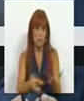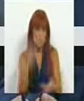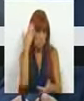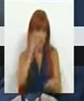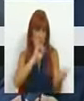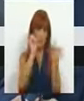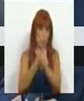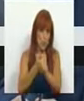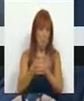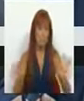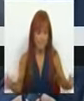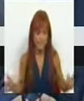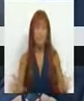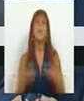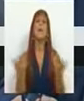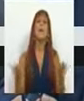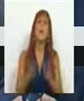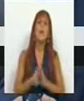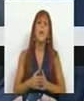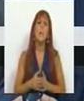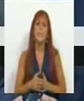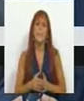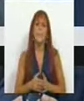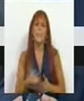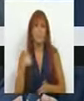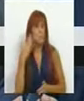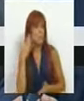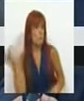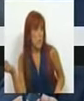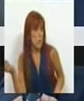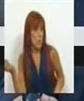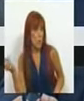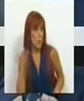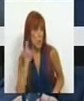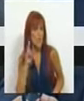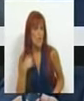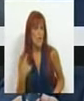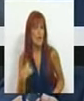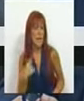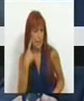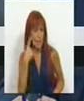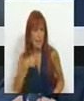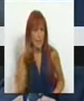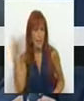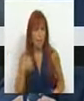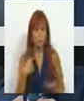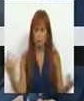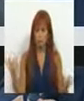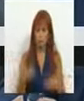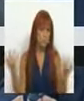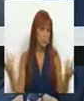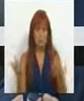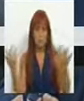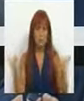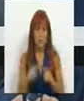expectavelmente irão mudar. Portanto, parece-me que os valores que têm sido revelados ou divulgados,